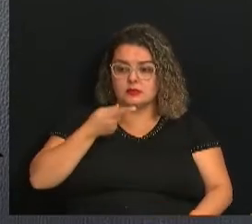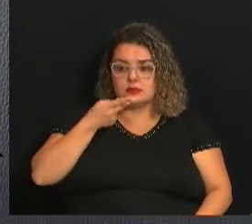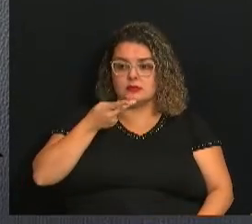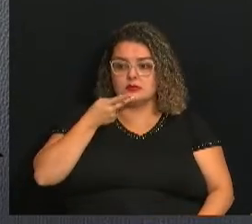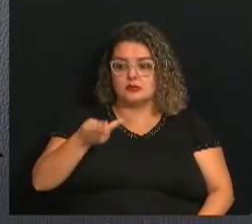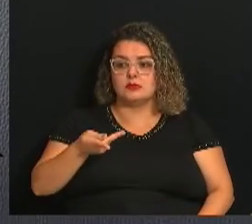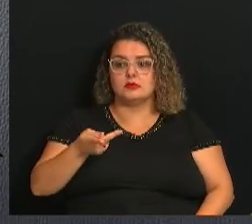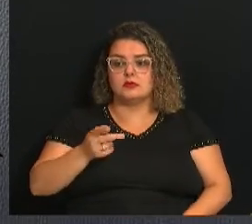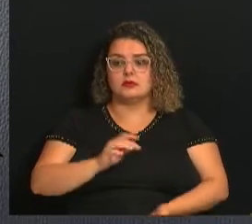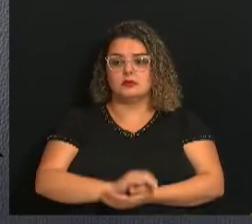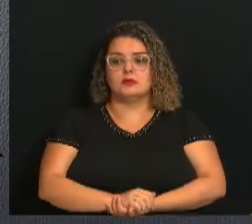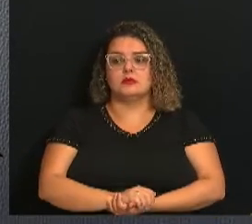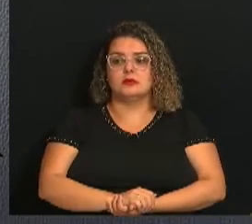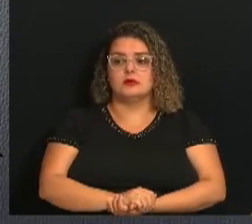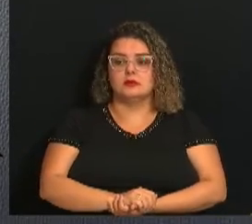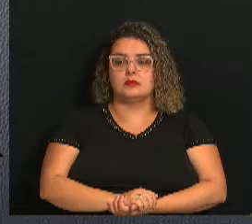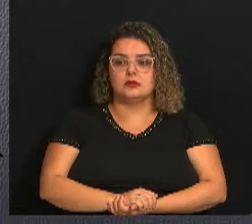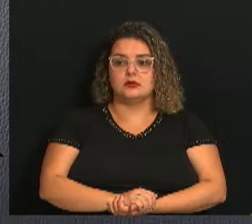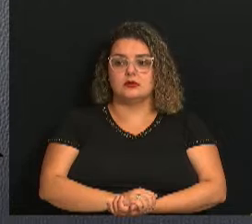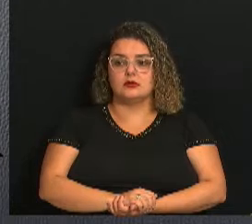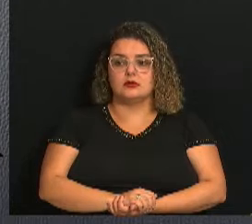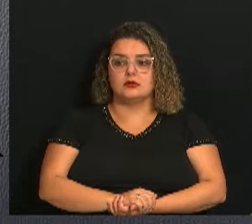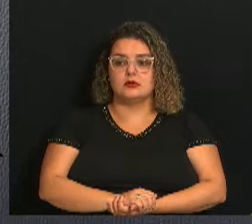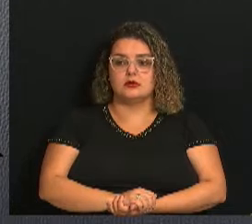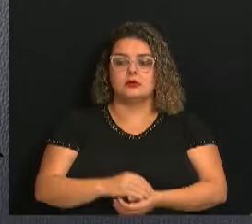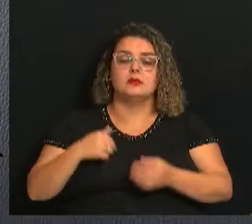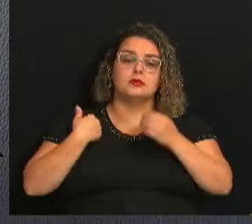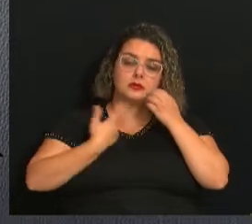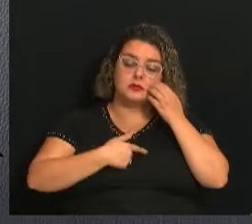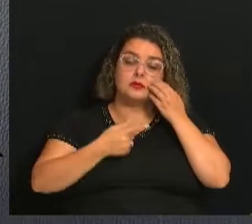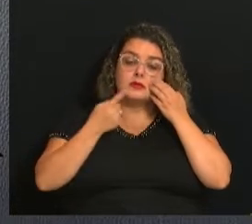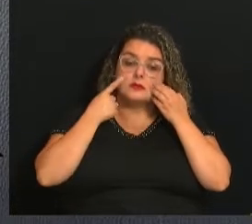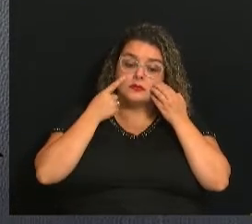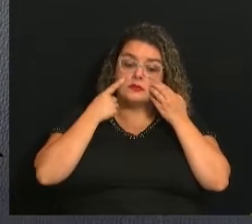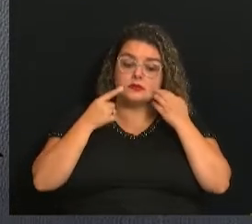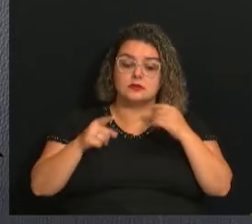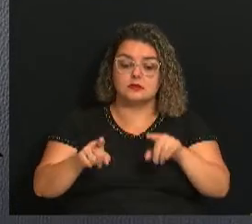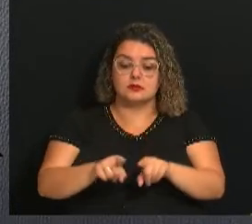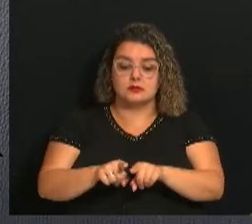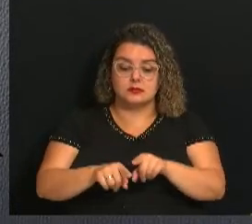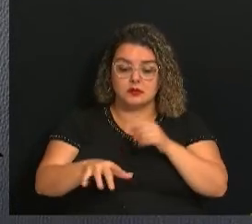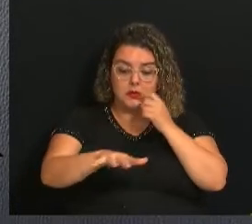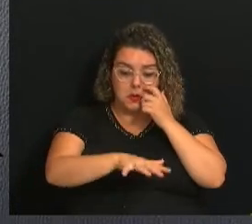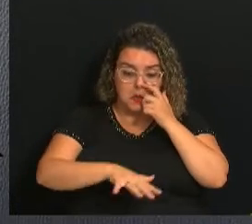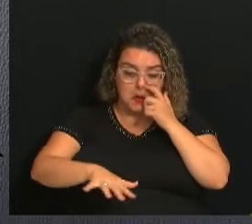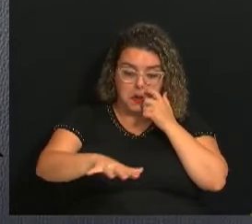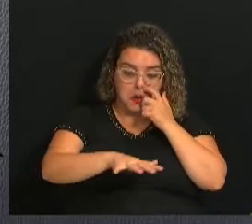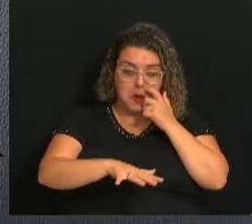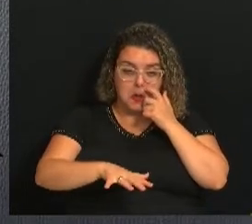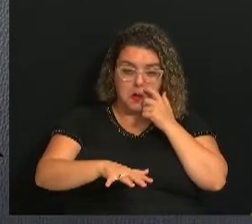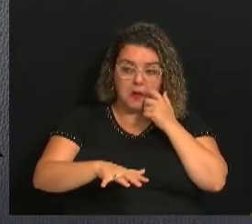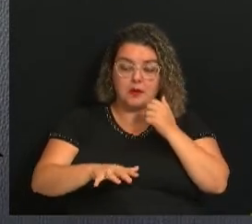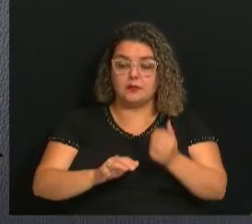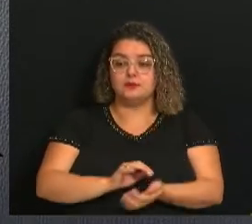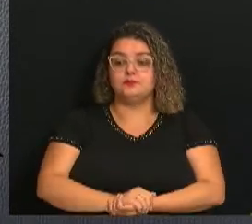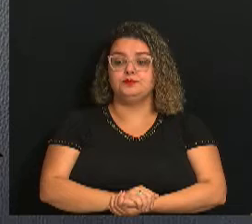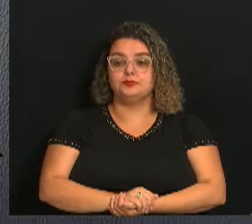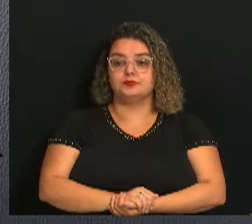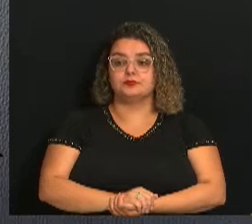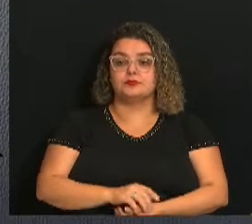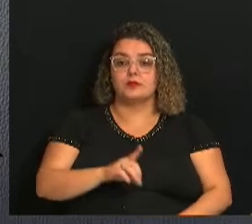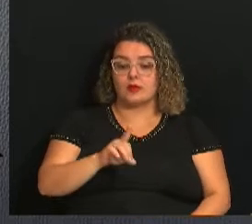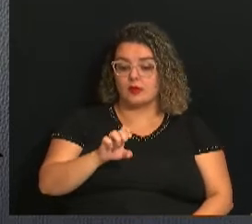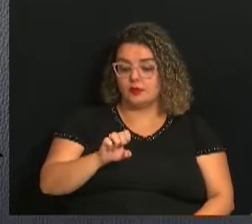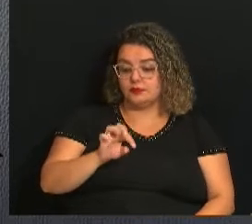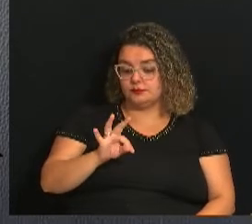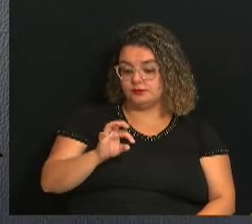construída a todo momento. E a gente vê também que esse ponto da Estação Cultura, né, esse ponto aí do destombamento dessa área,